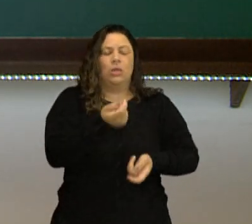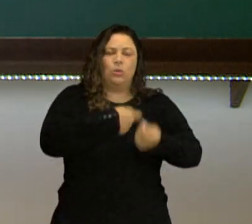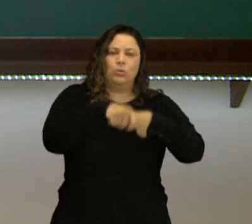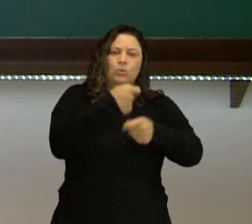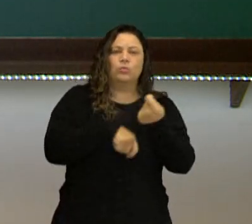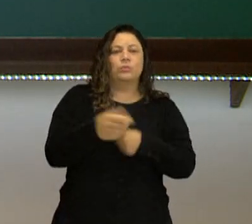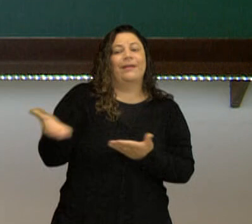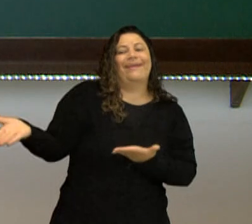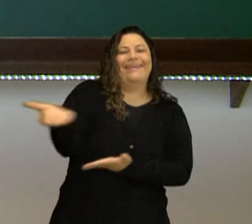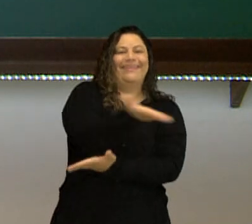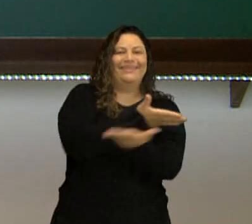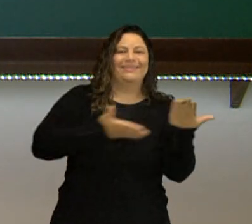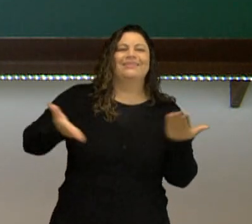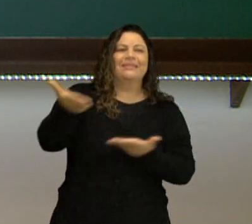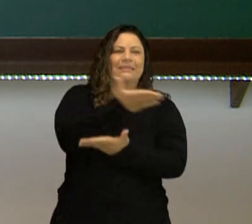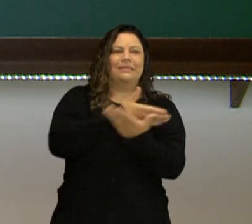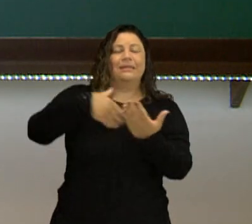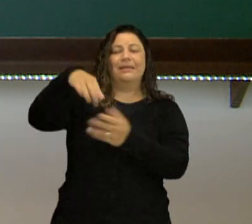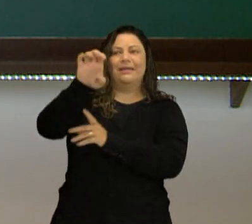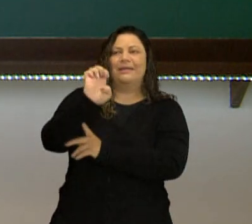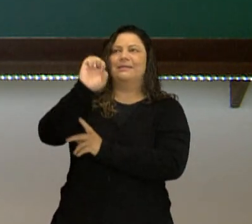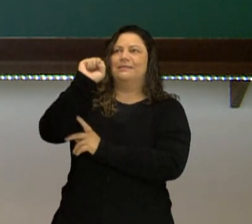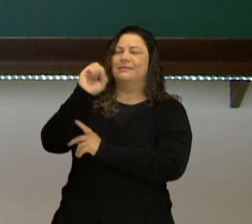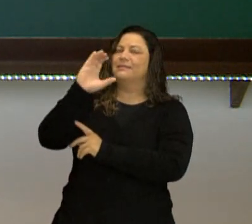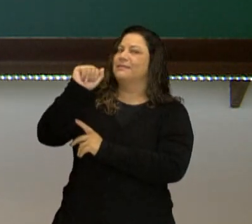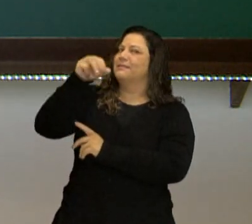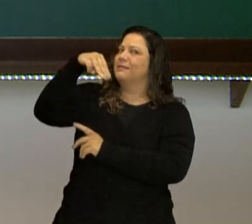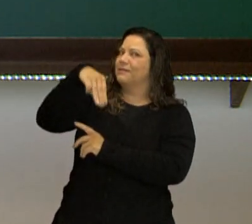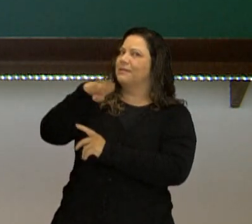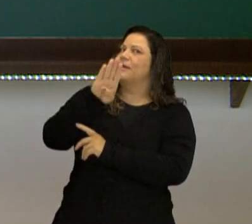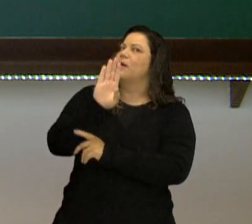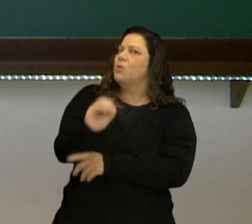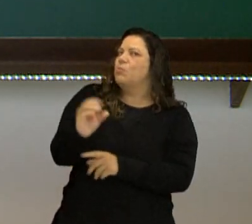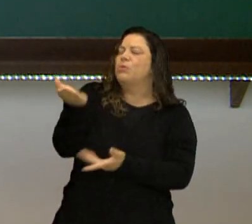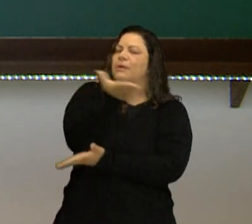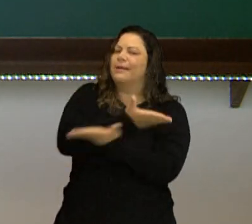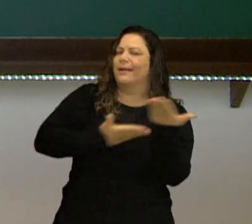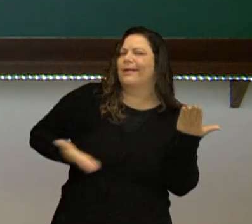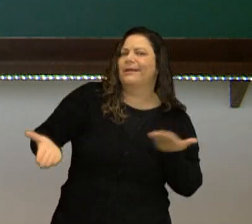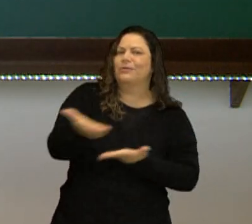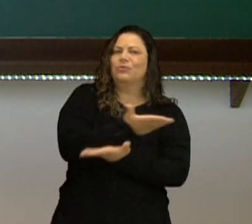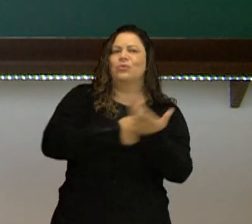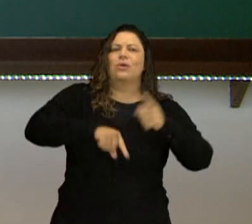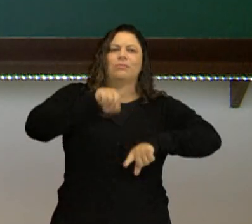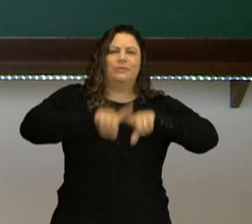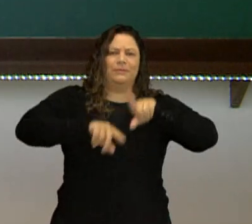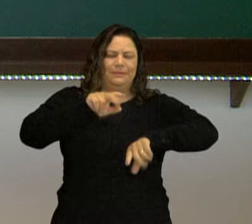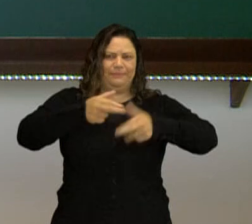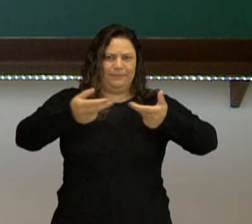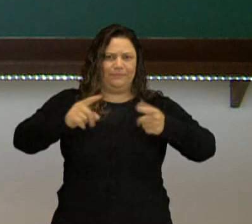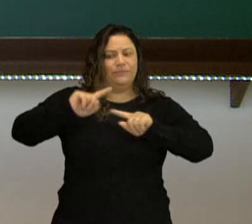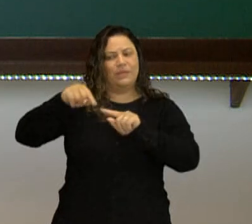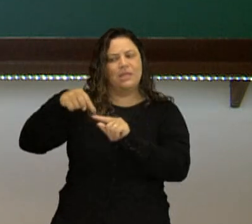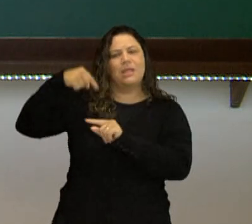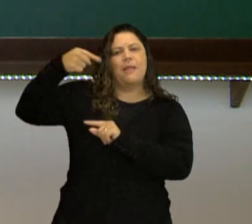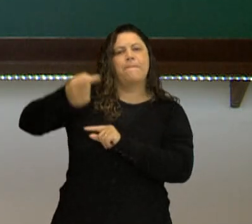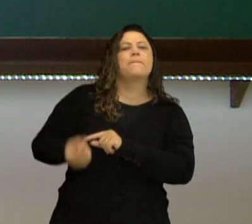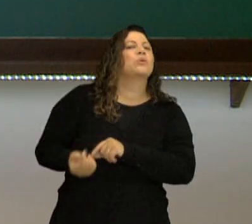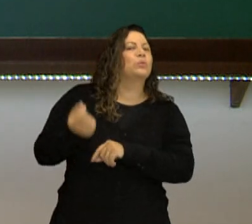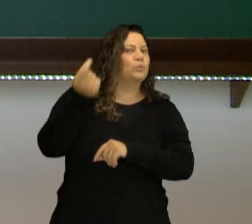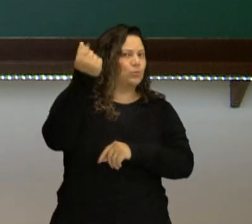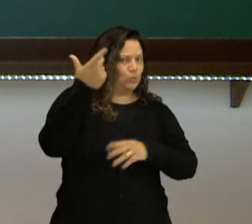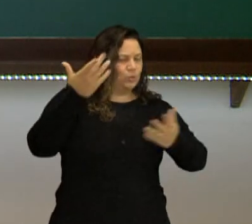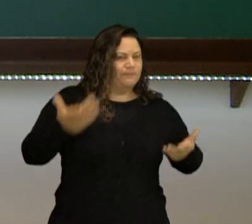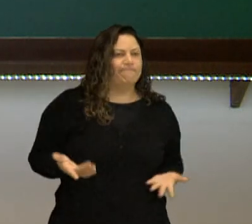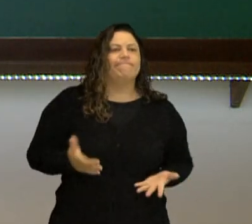do escambo, né, da troca de mercadorias, e posteriormente a gente volta aí a usar o dinheiro nas transações